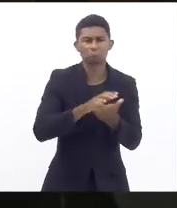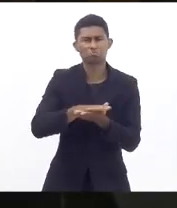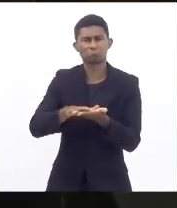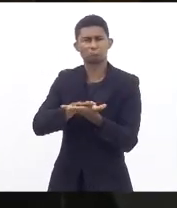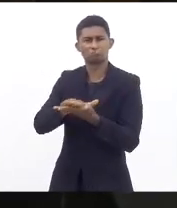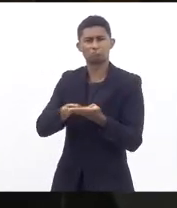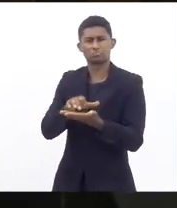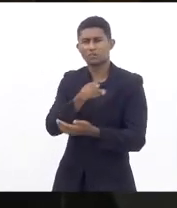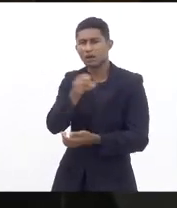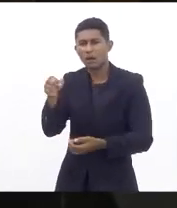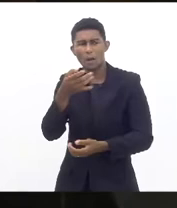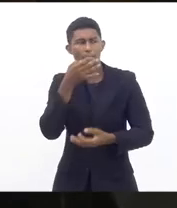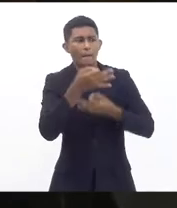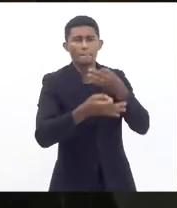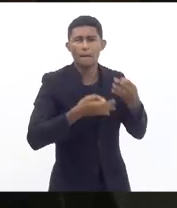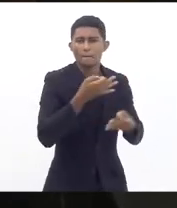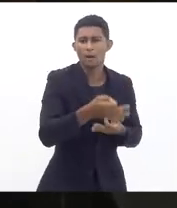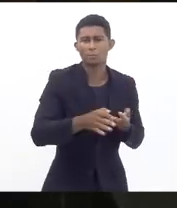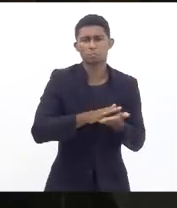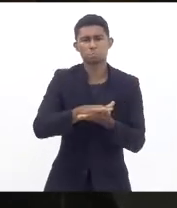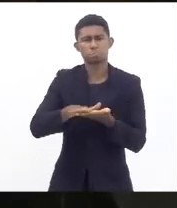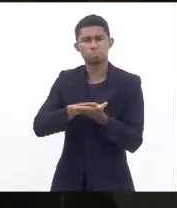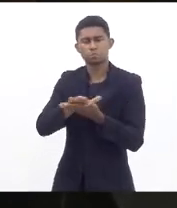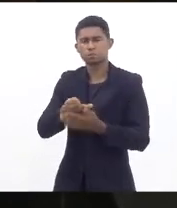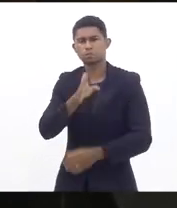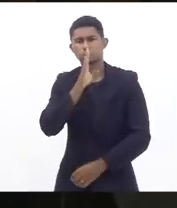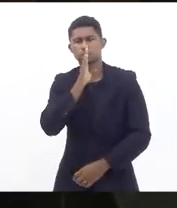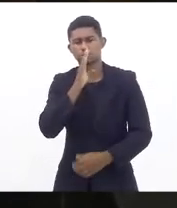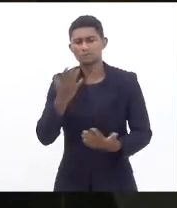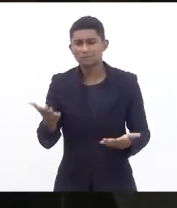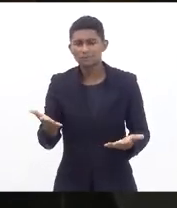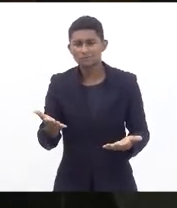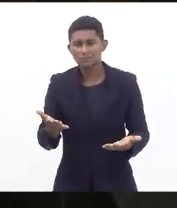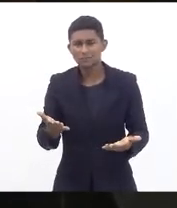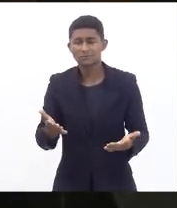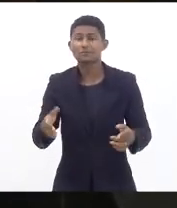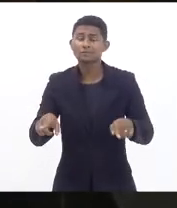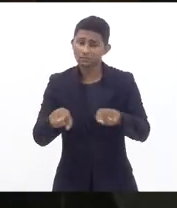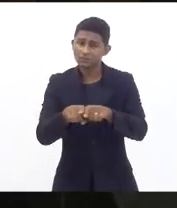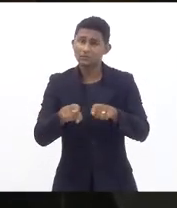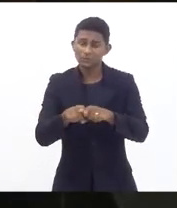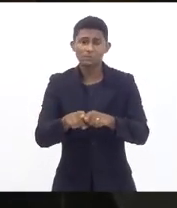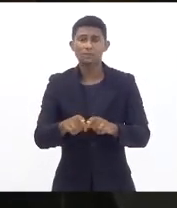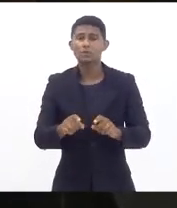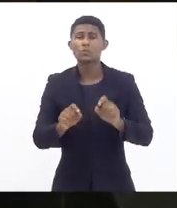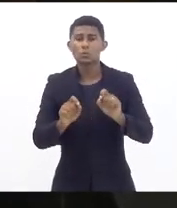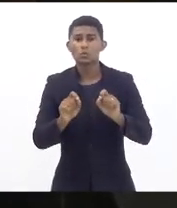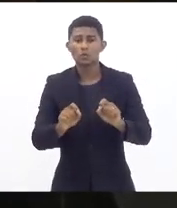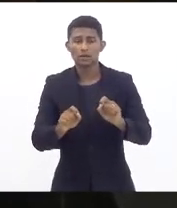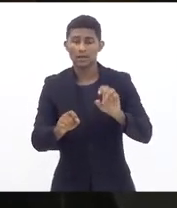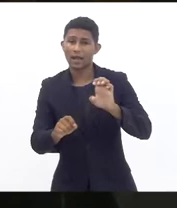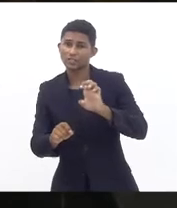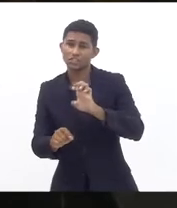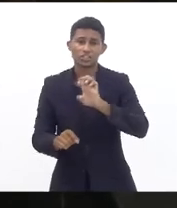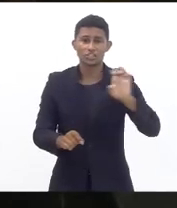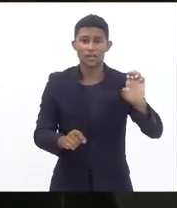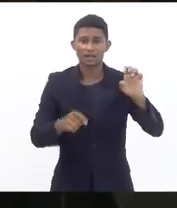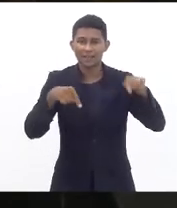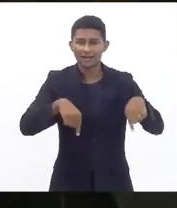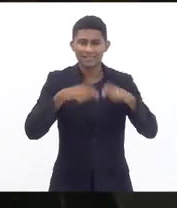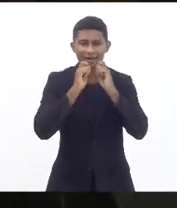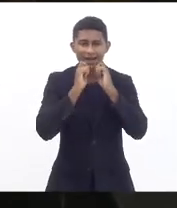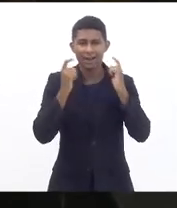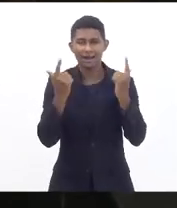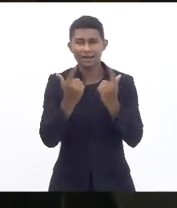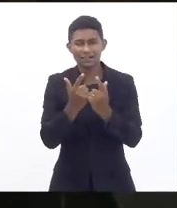emitir opinião sobre tal tema. Como também não vejo a dita esquerda orgânica do